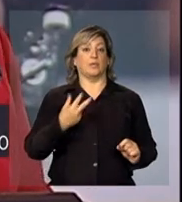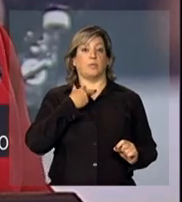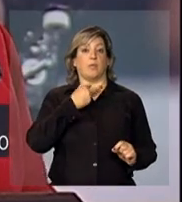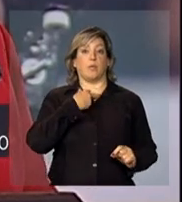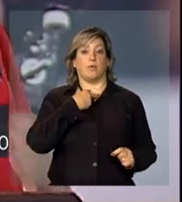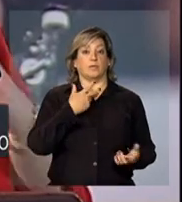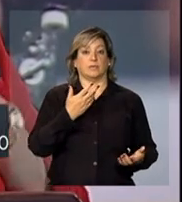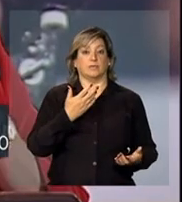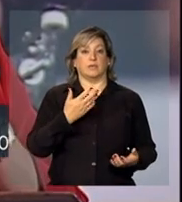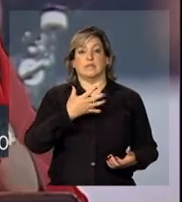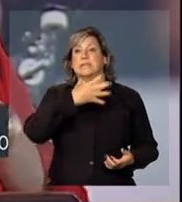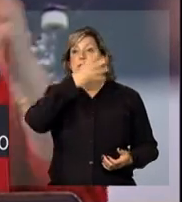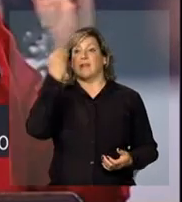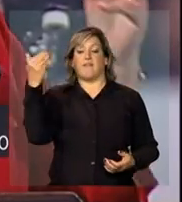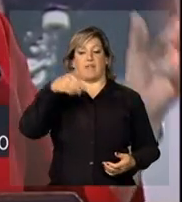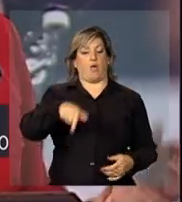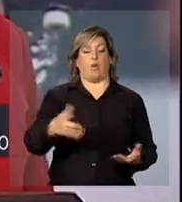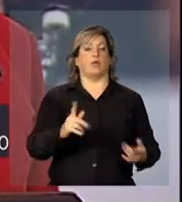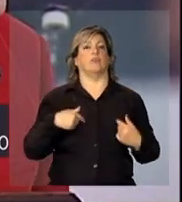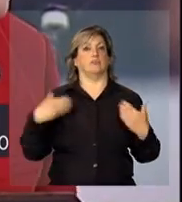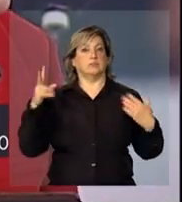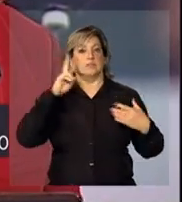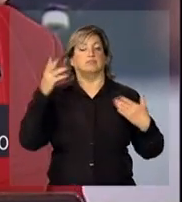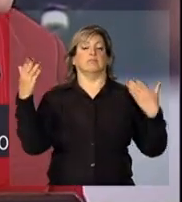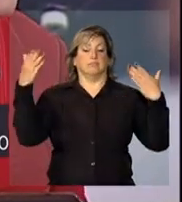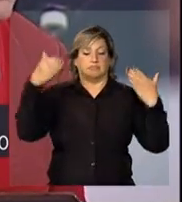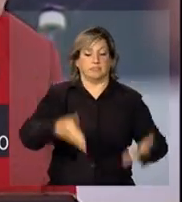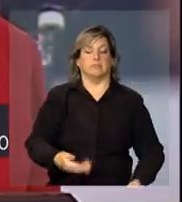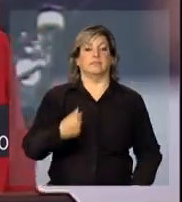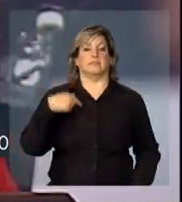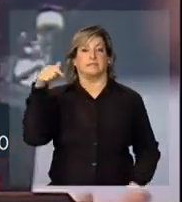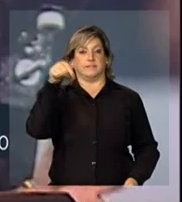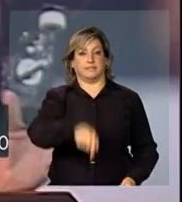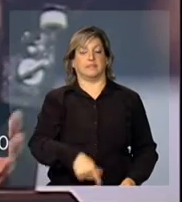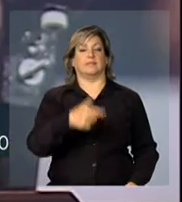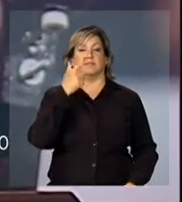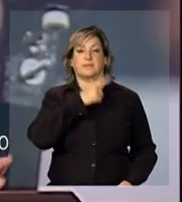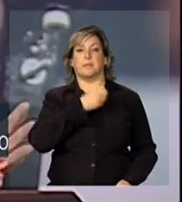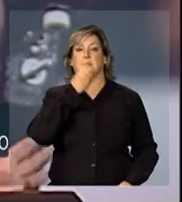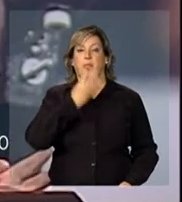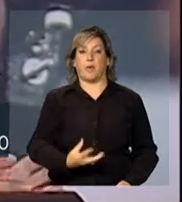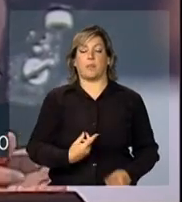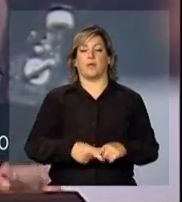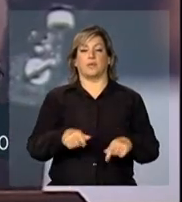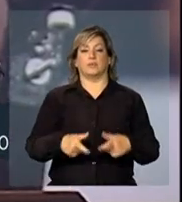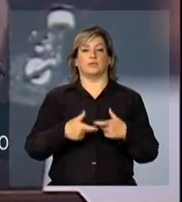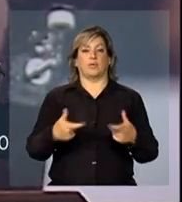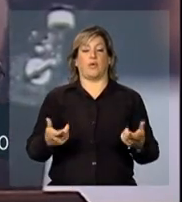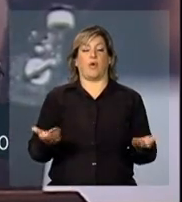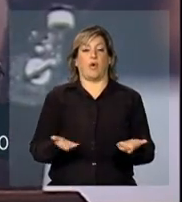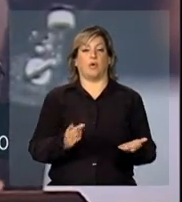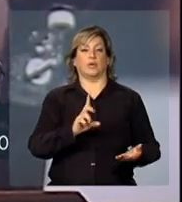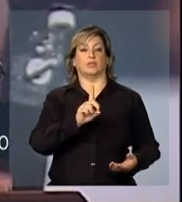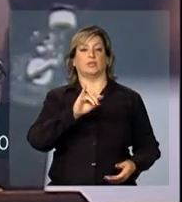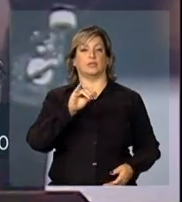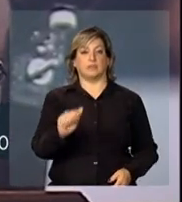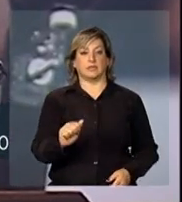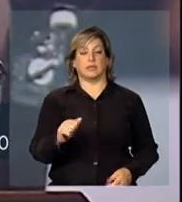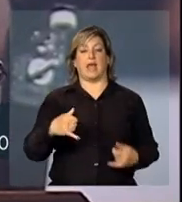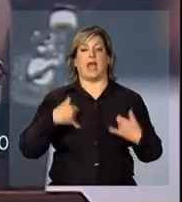de vir aqui hoje e acho que foi uma escolha fantástica que isso se dê no dia